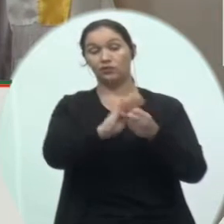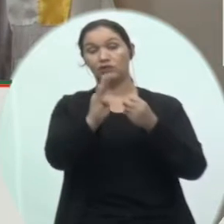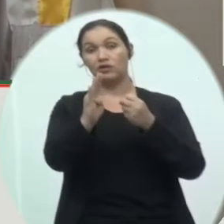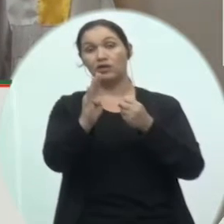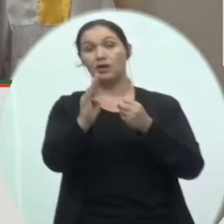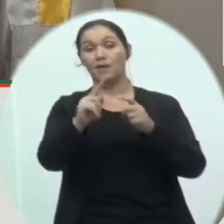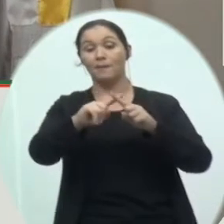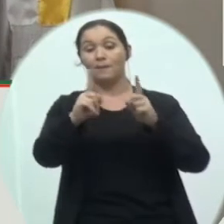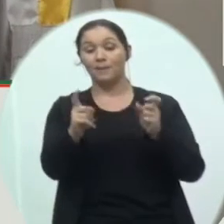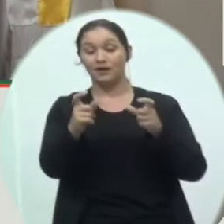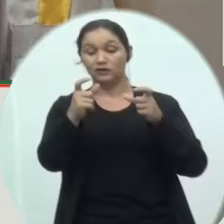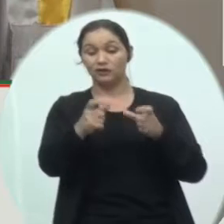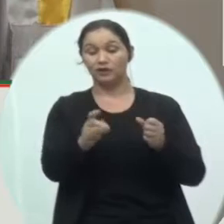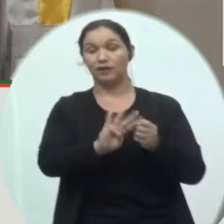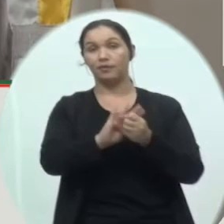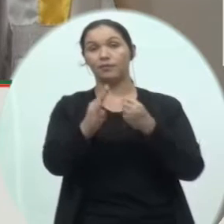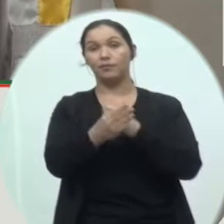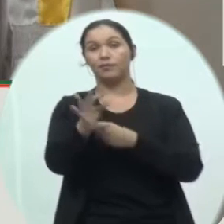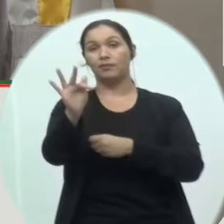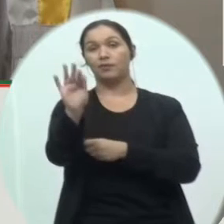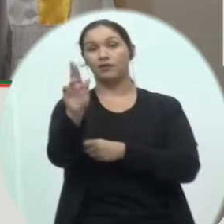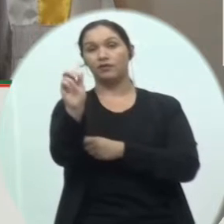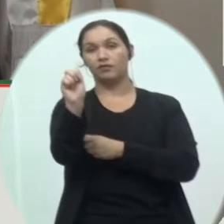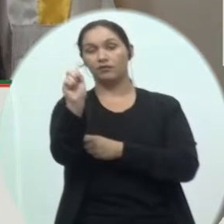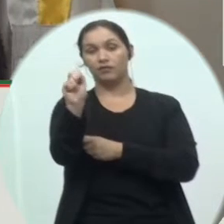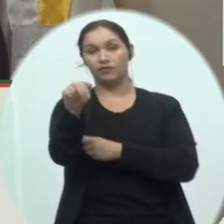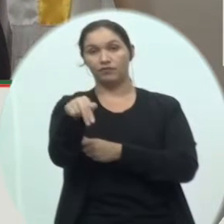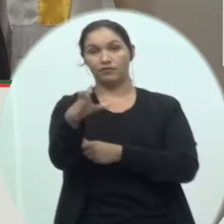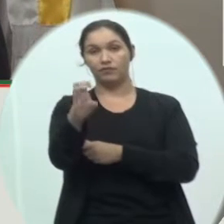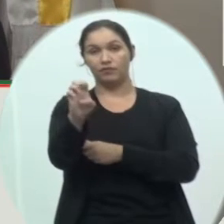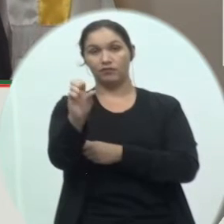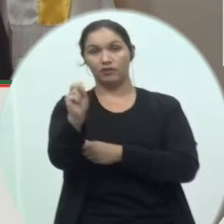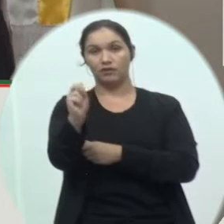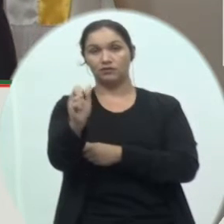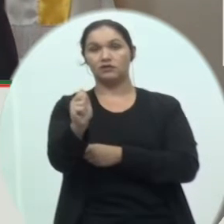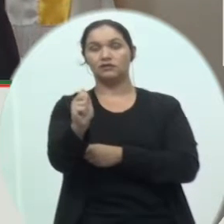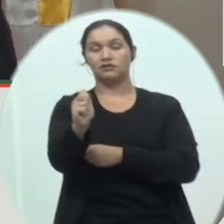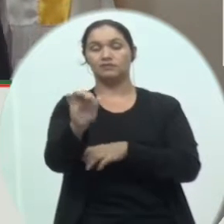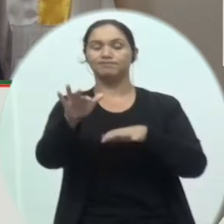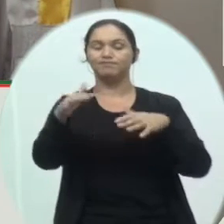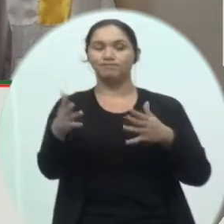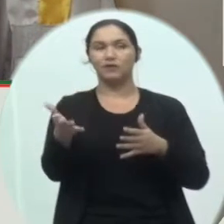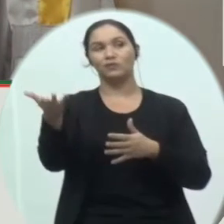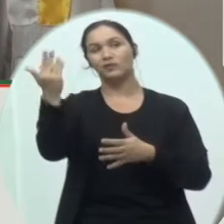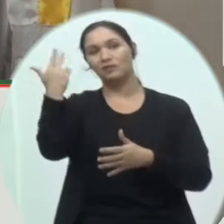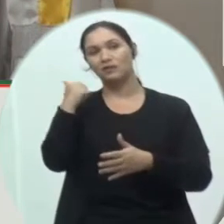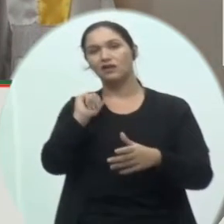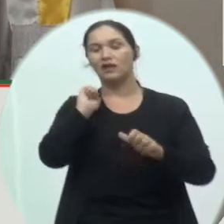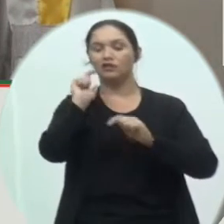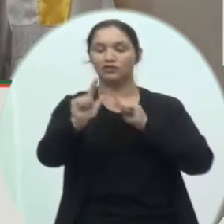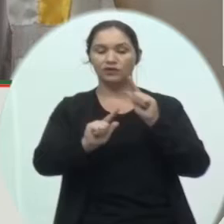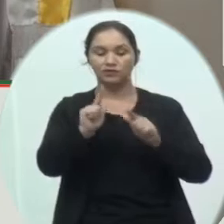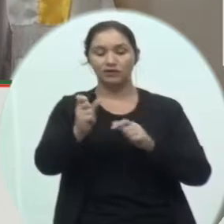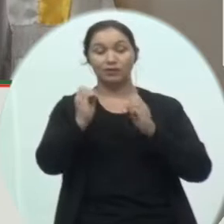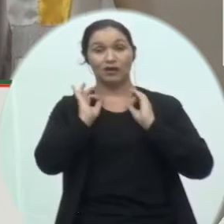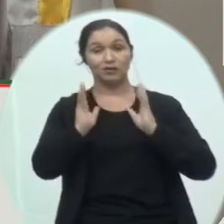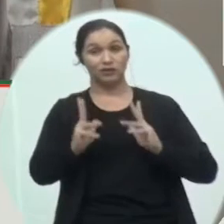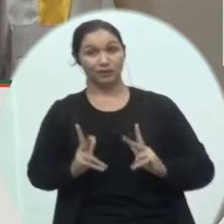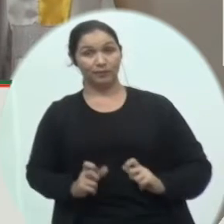atrás, e pelas frequentes chuvas, demonstrou que aquele trabalho que foi feito, ele precisa ser